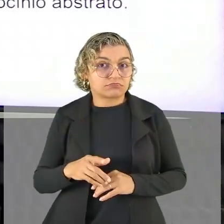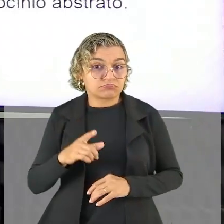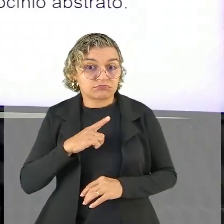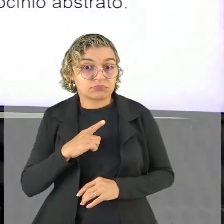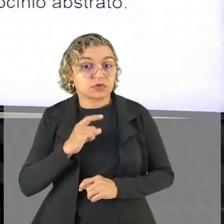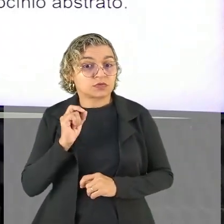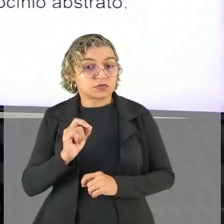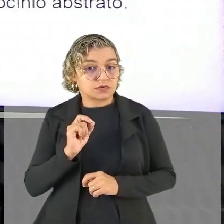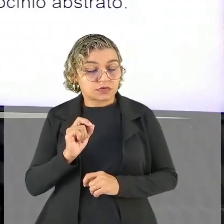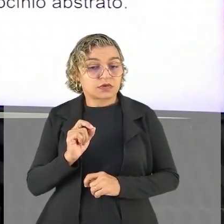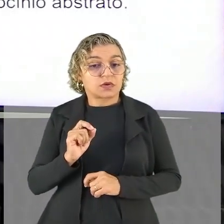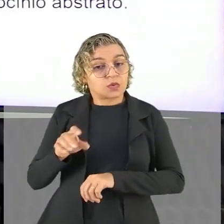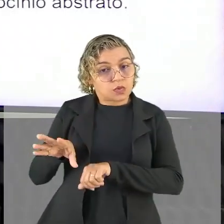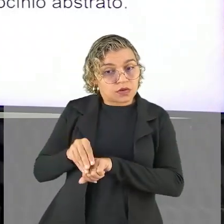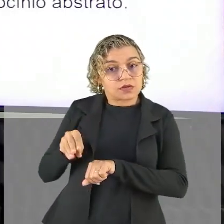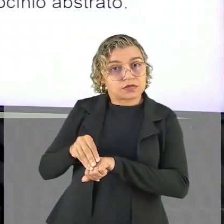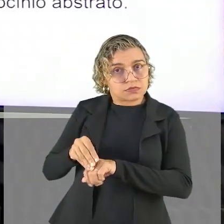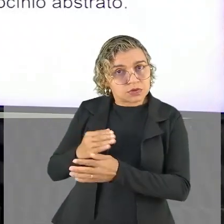conhecimento.